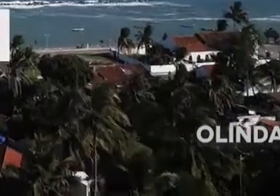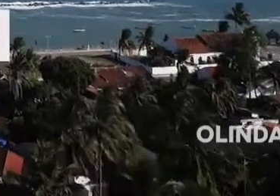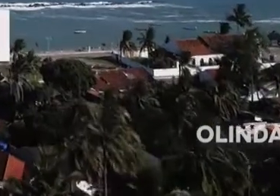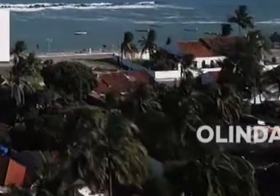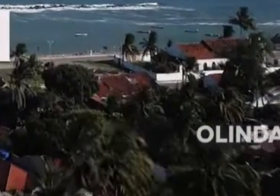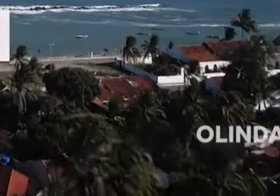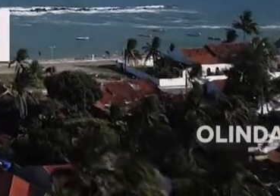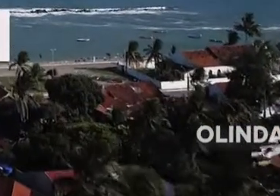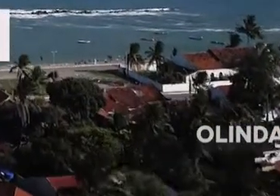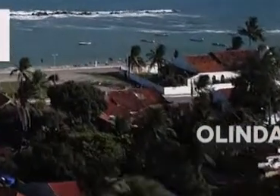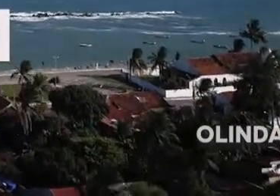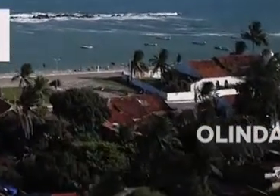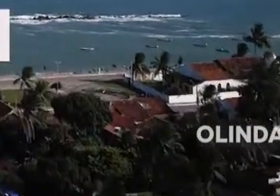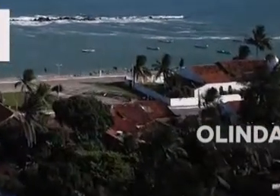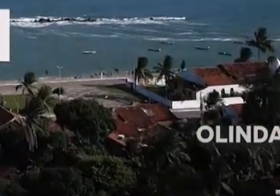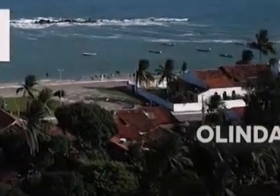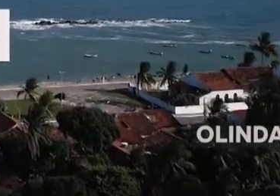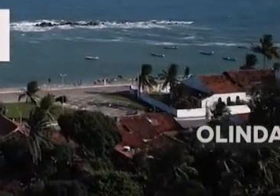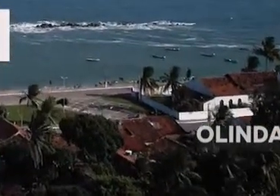TV Nova.